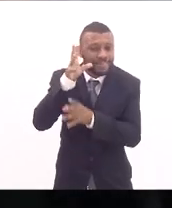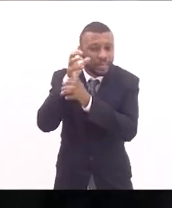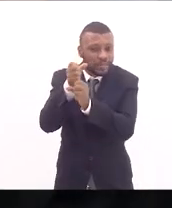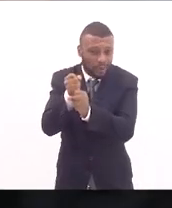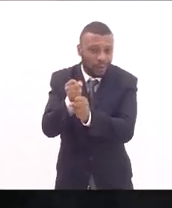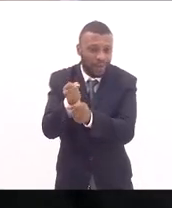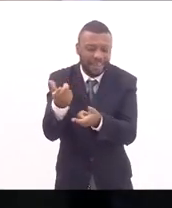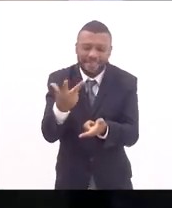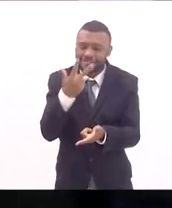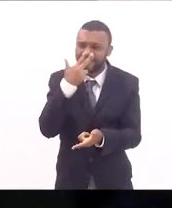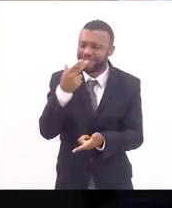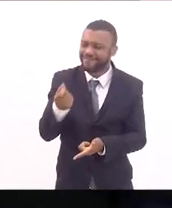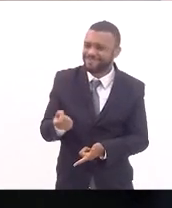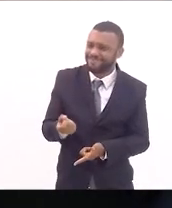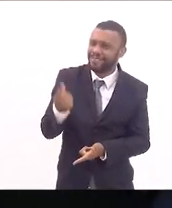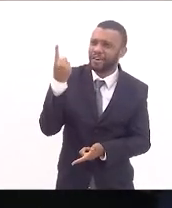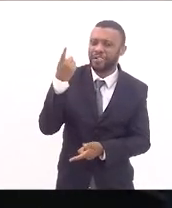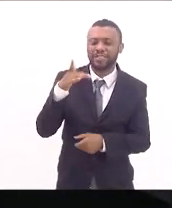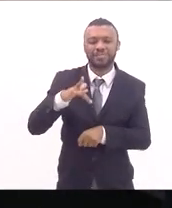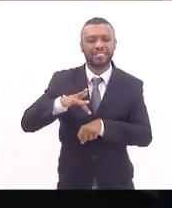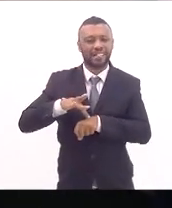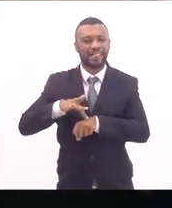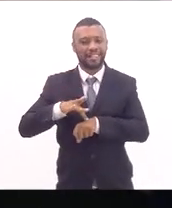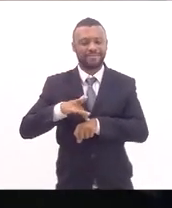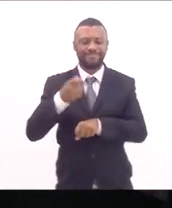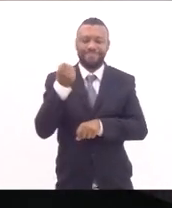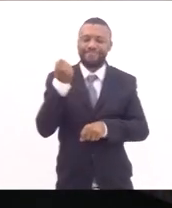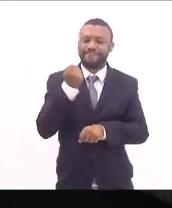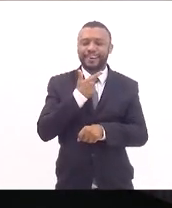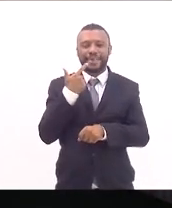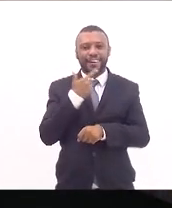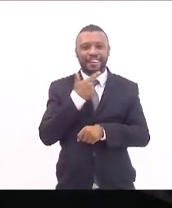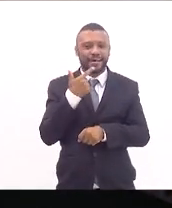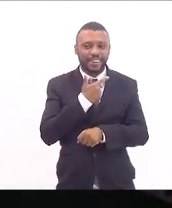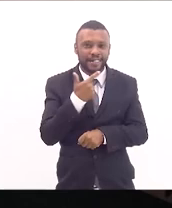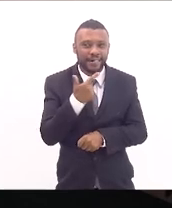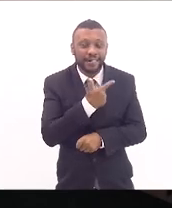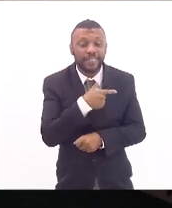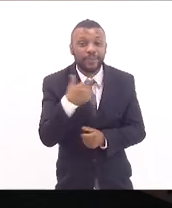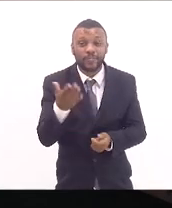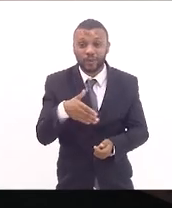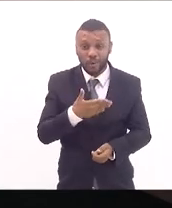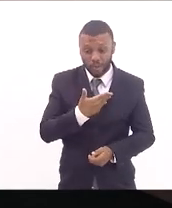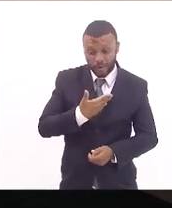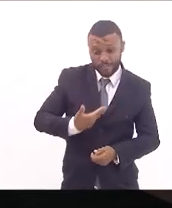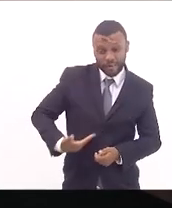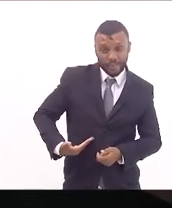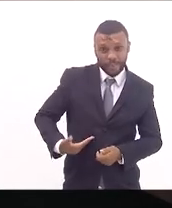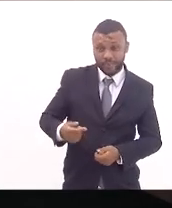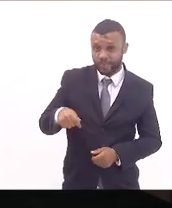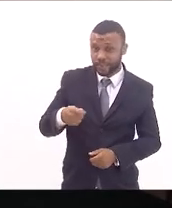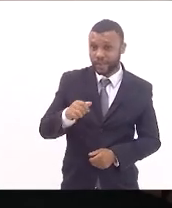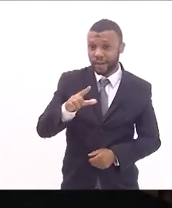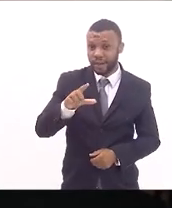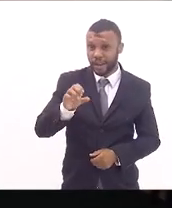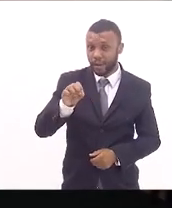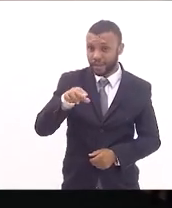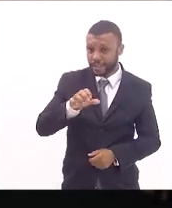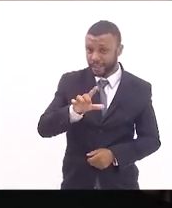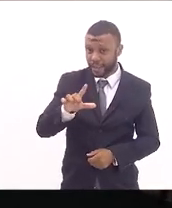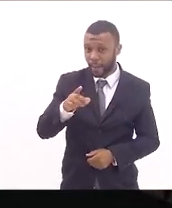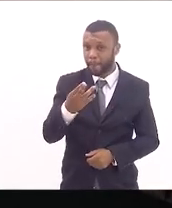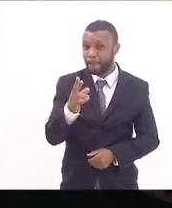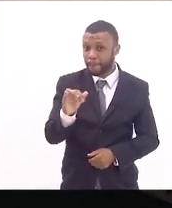por ironia deputada Martha Rocha o governador Leonel Brizola